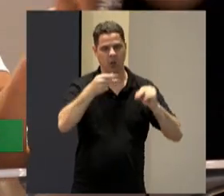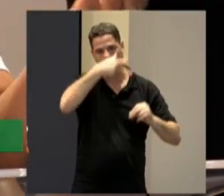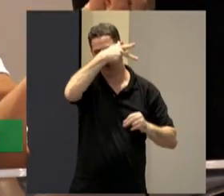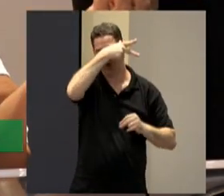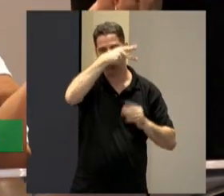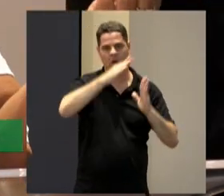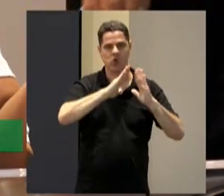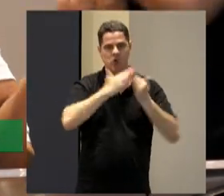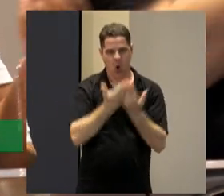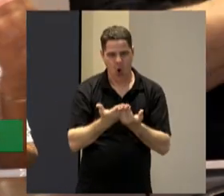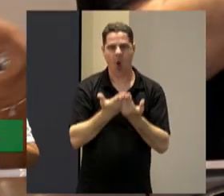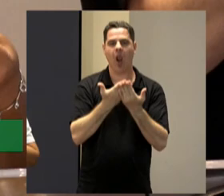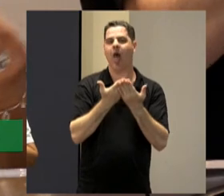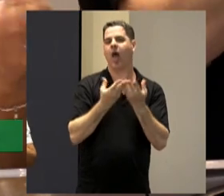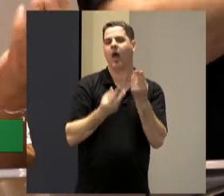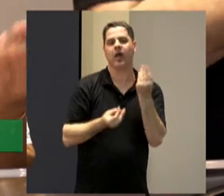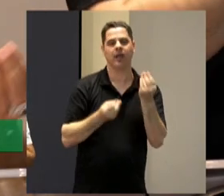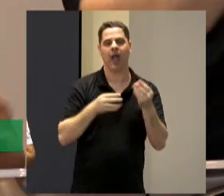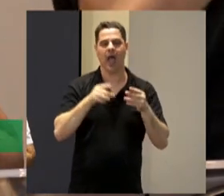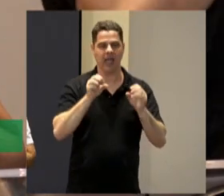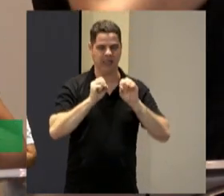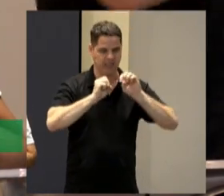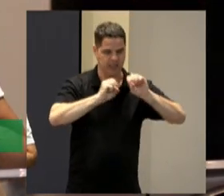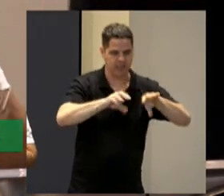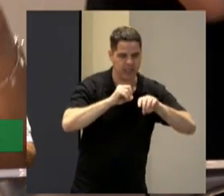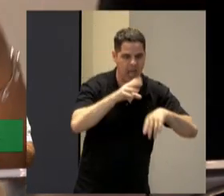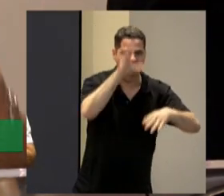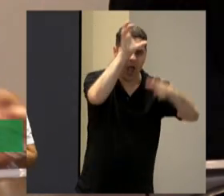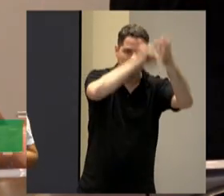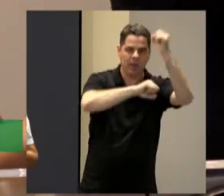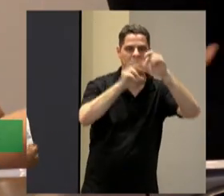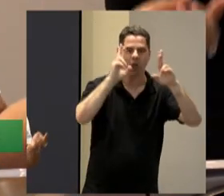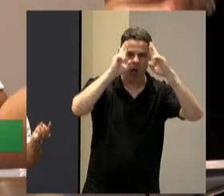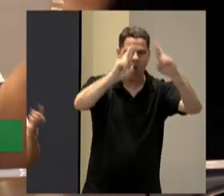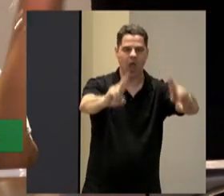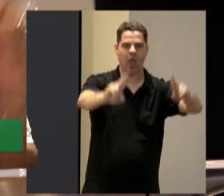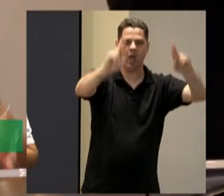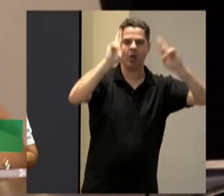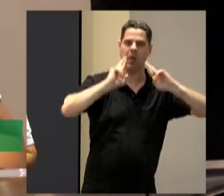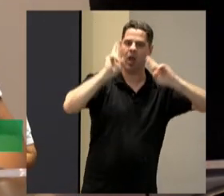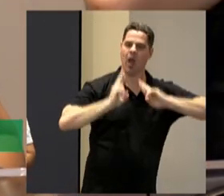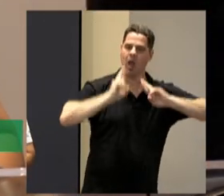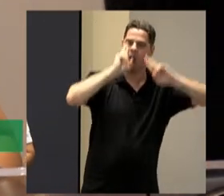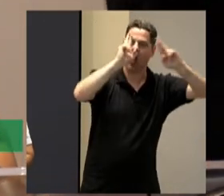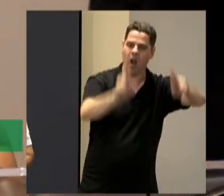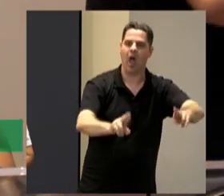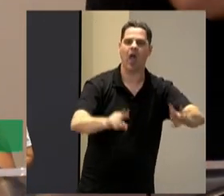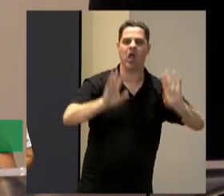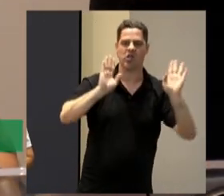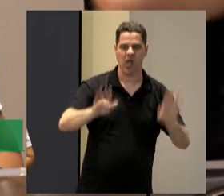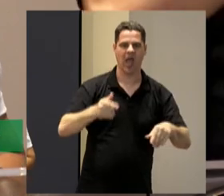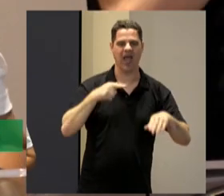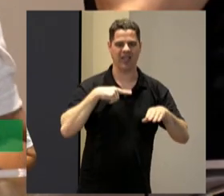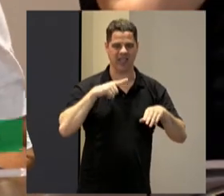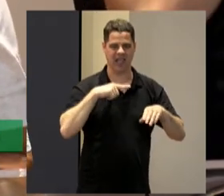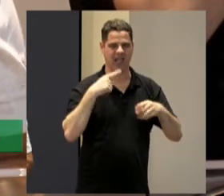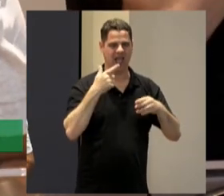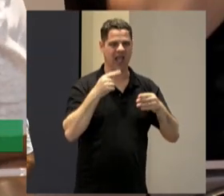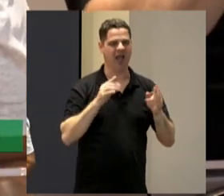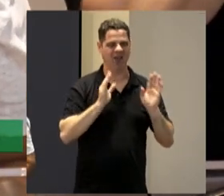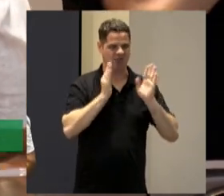o ensinar e o aprender respeitoso, apesar de todas as crises que o brancocentrismo